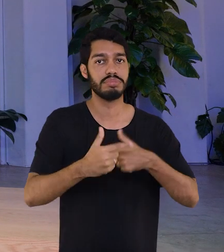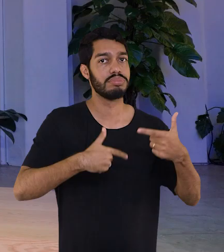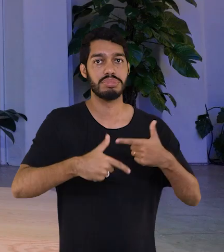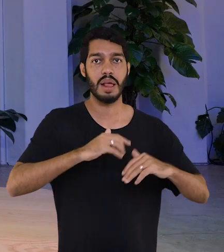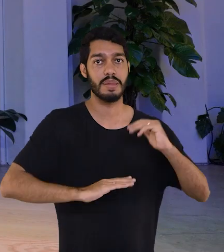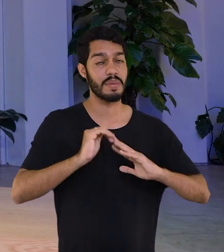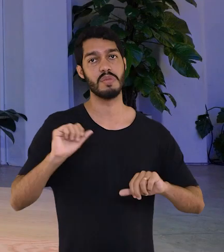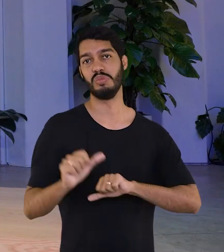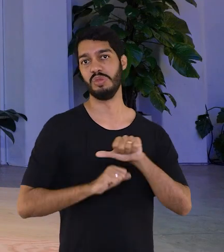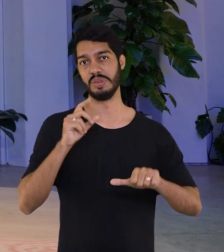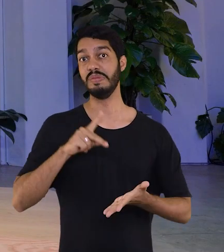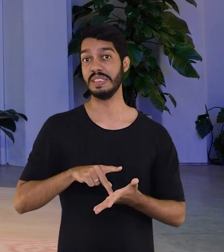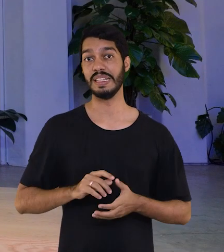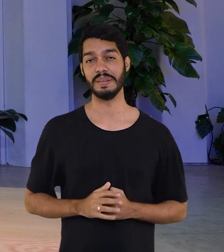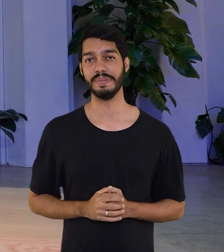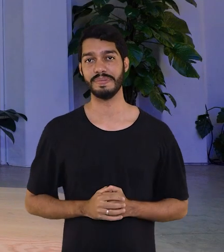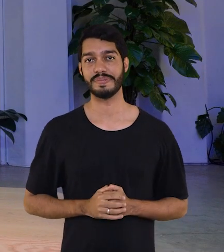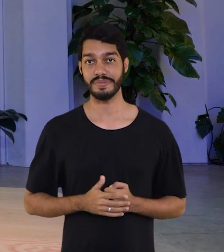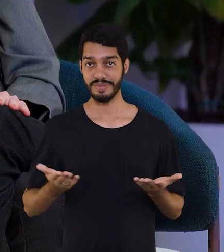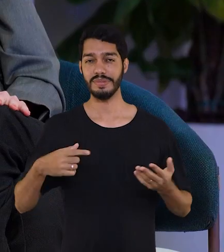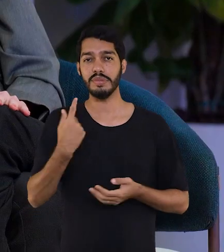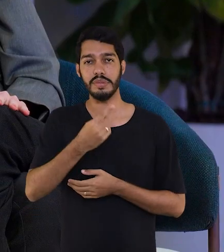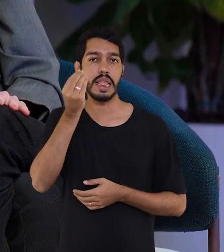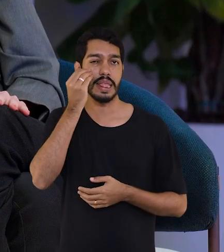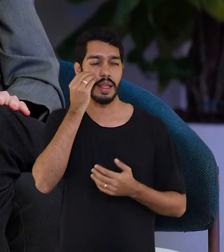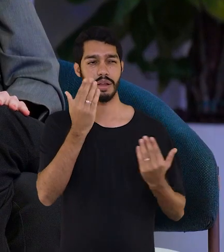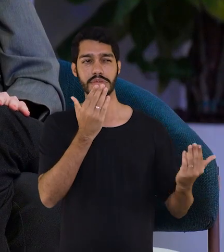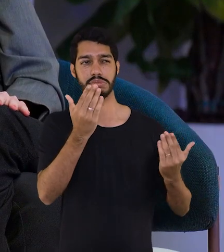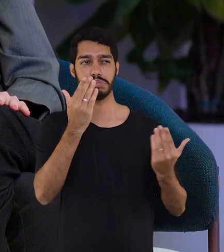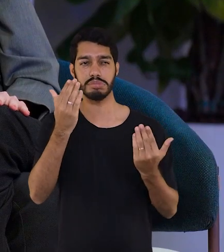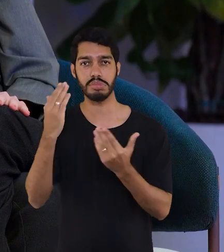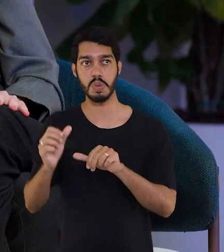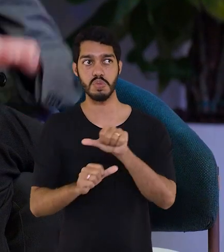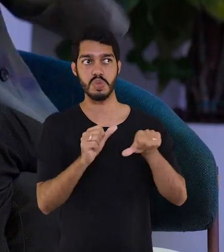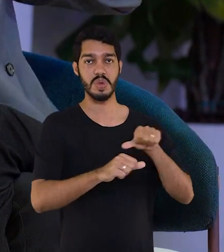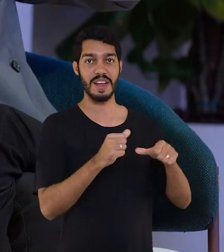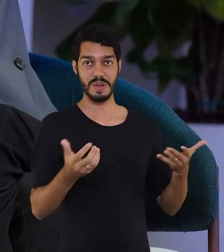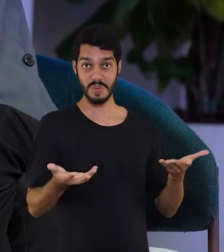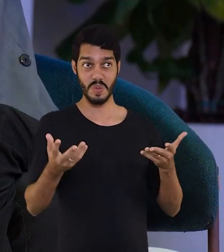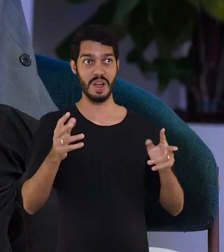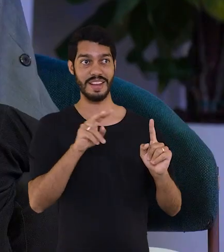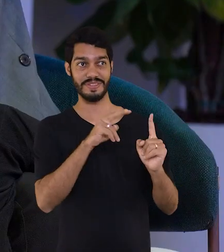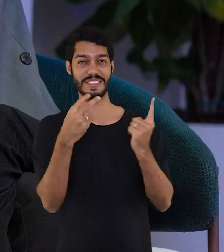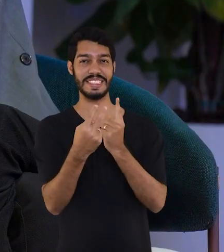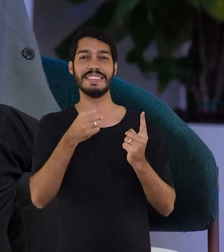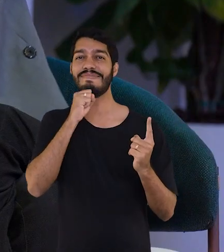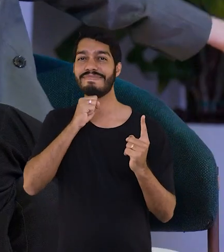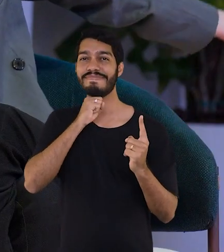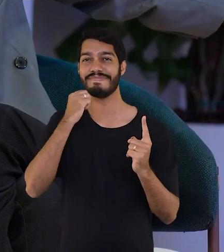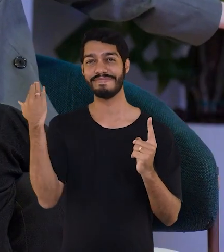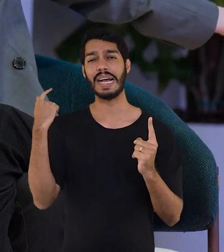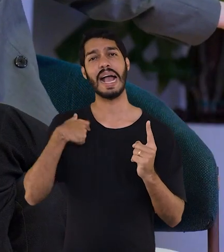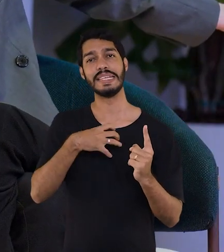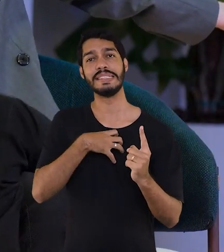A profissão mudou totalmente, assim. E eu acho que é isso, né? Quando a gente tenta interpretar profissões, modelos mentais de acordo com essa visão legada